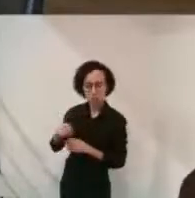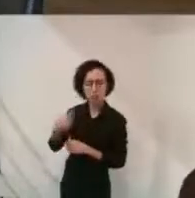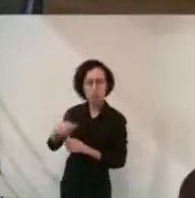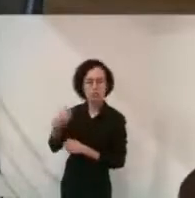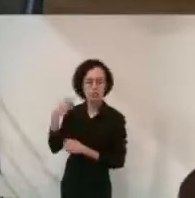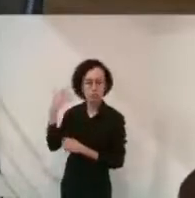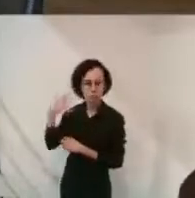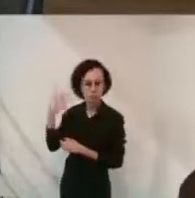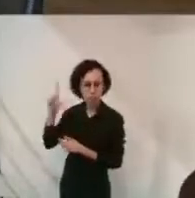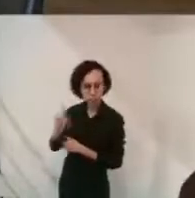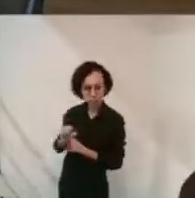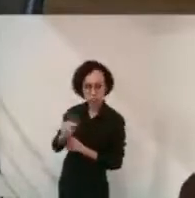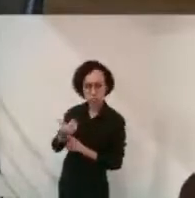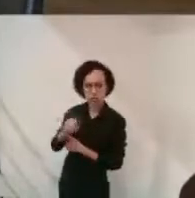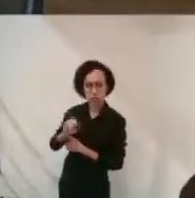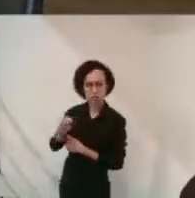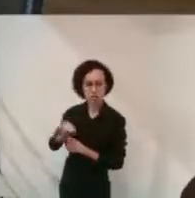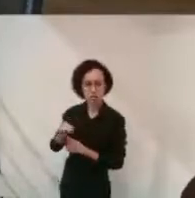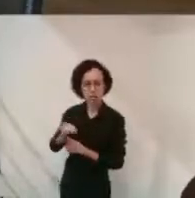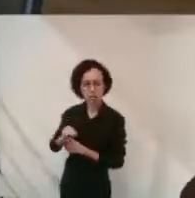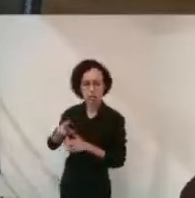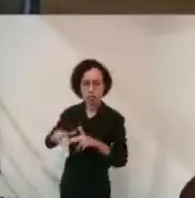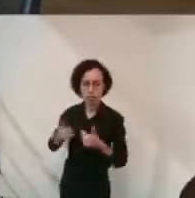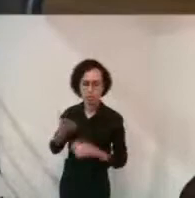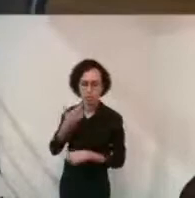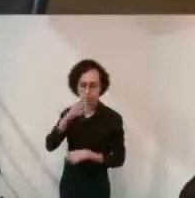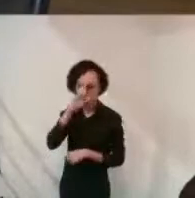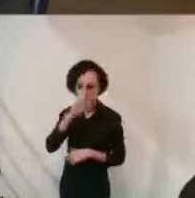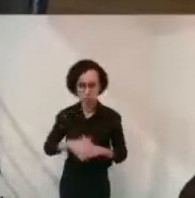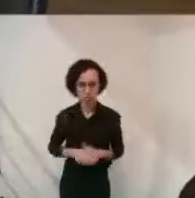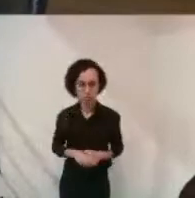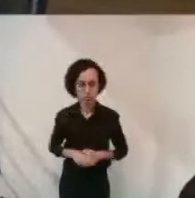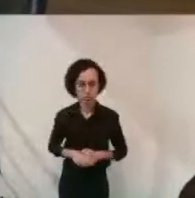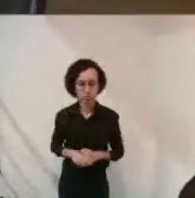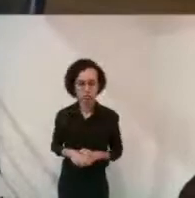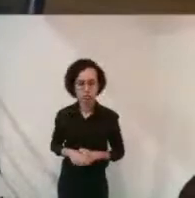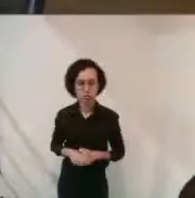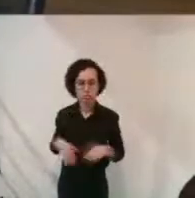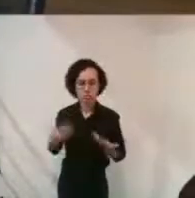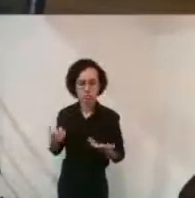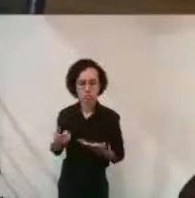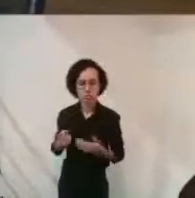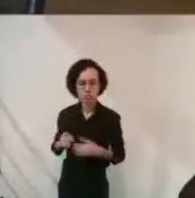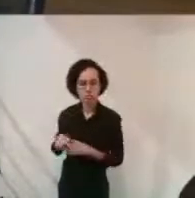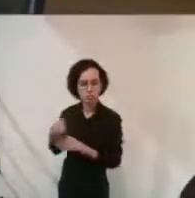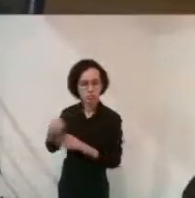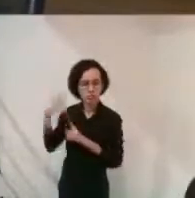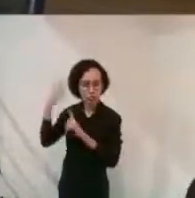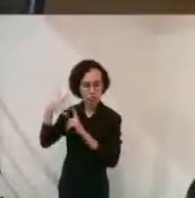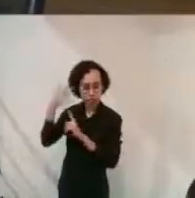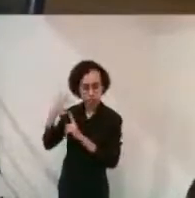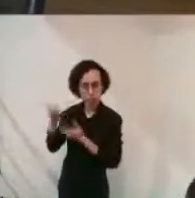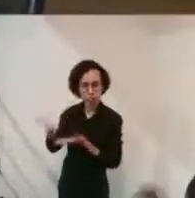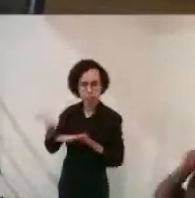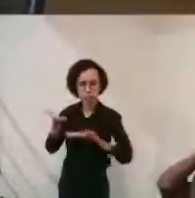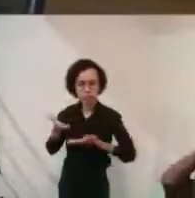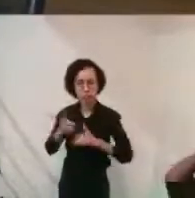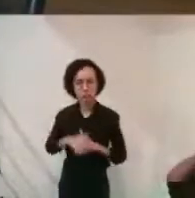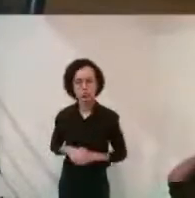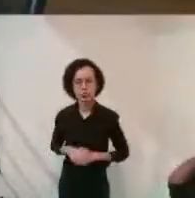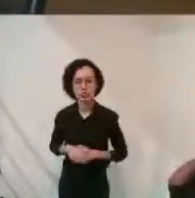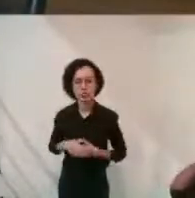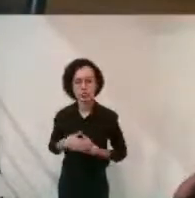puderem, reduzir o tempo um pouquinho por causa do almoço, tá bom? Então, o próximo palestrante que eu vou chamar, e